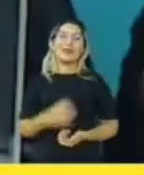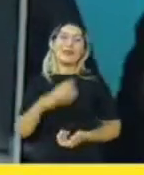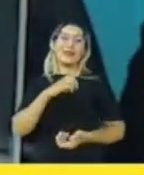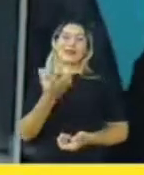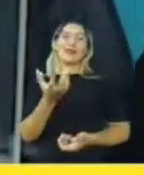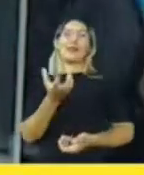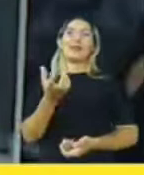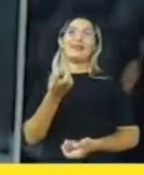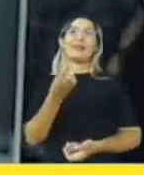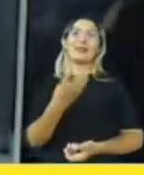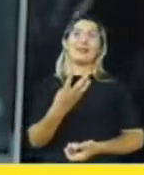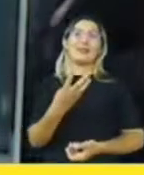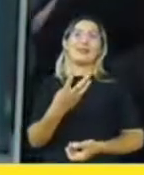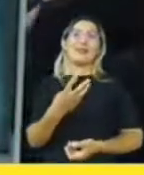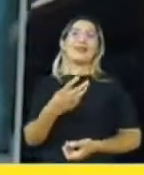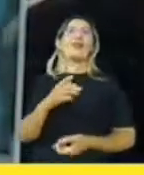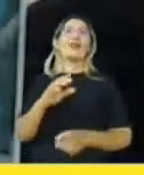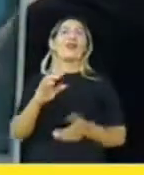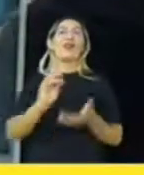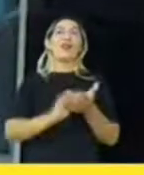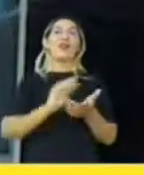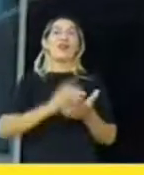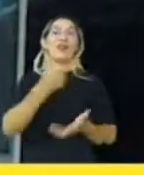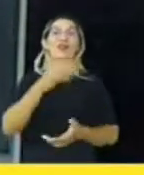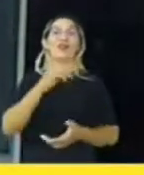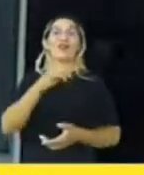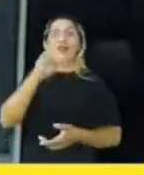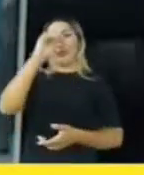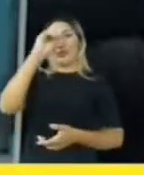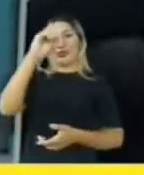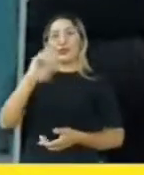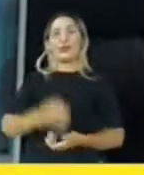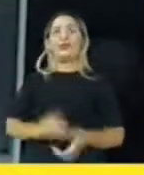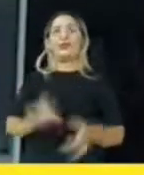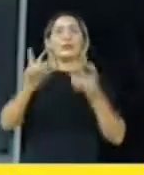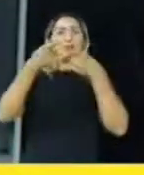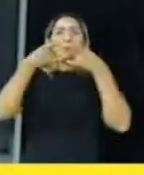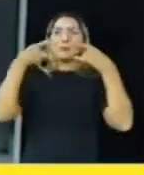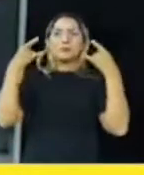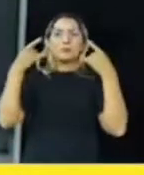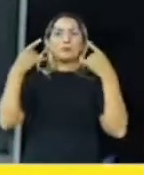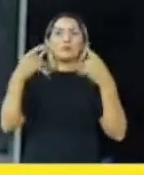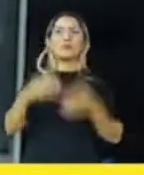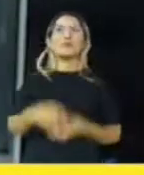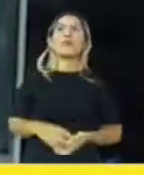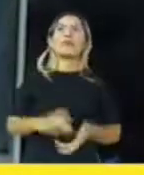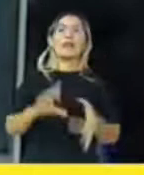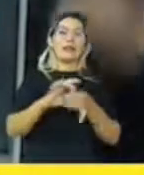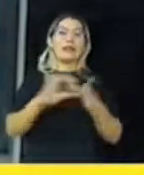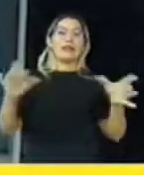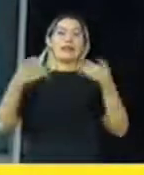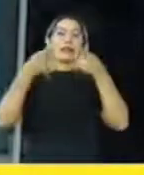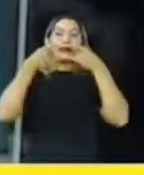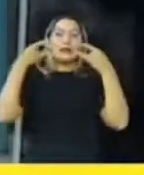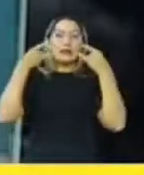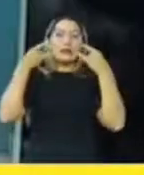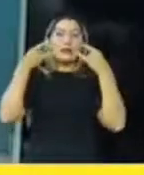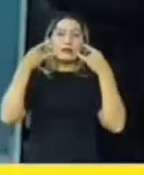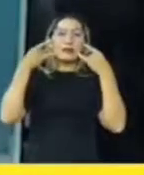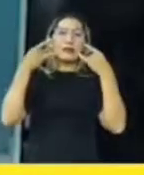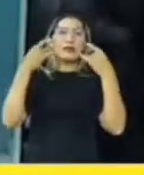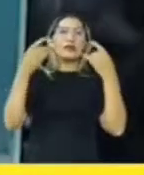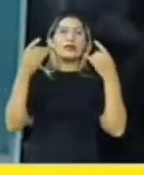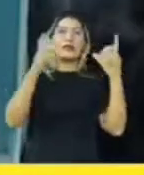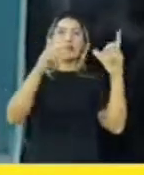tô doido para tomar um recurso tô contando os dias faltam 20 dias para tomar um recurso uso máscara mesmo aqui de ser assim que tá liberada mas que eu vou usar nos